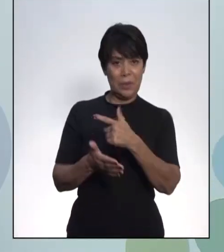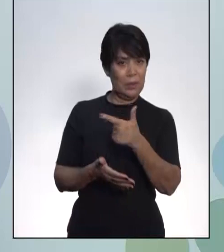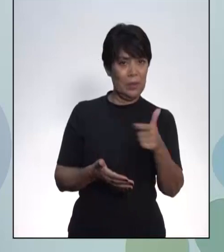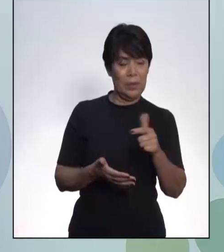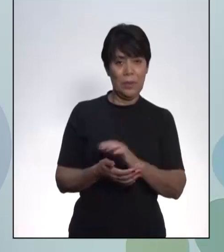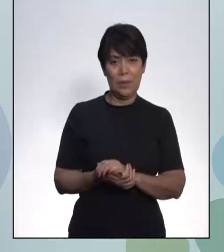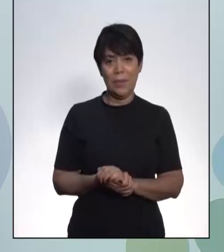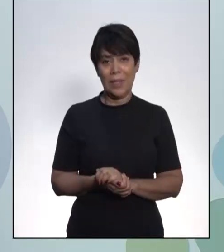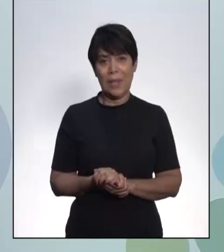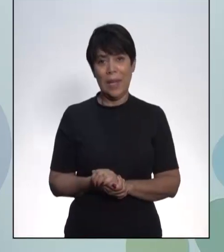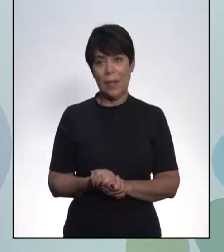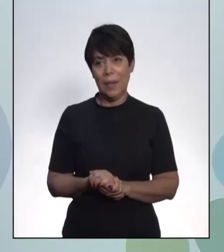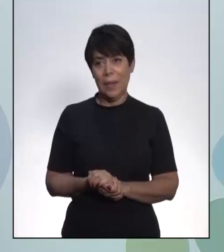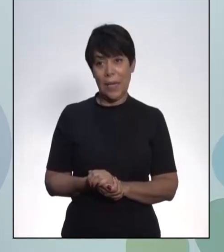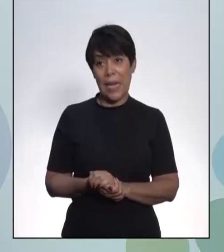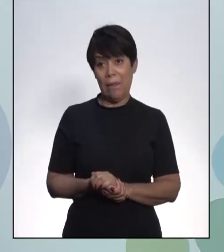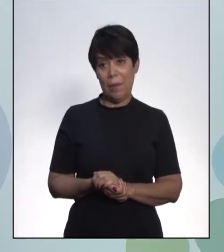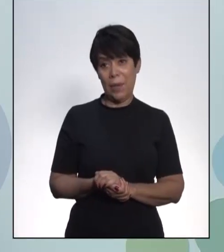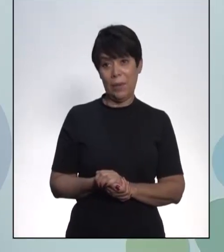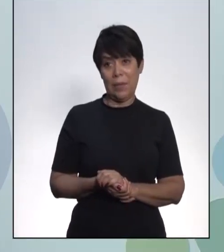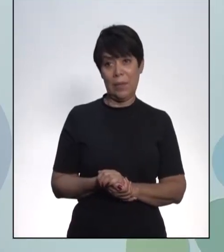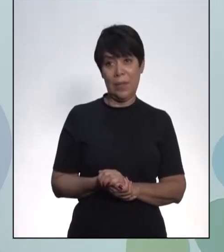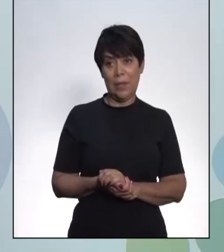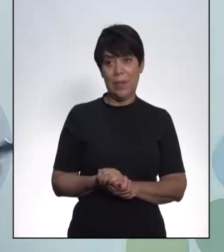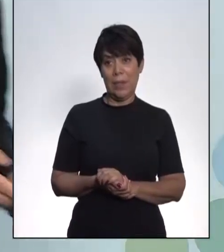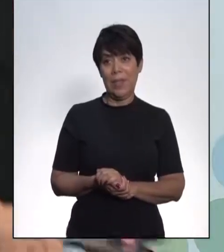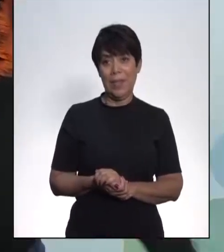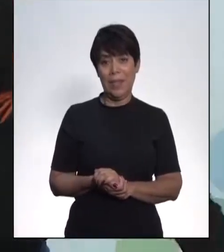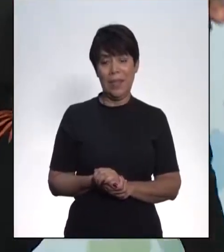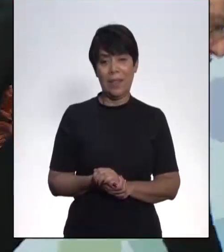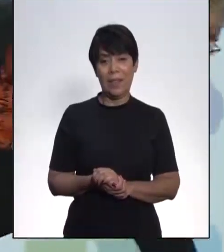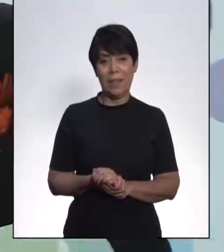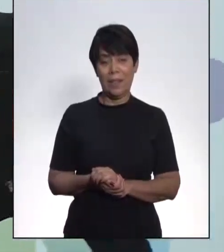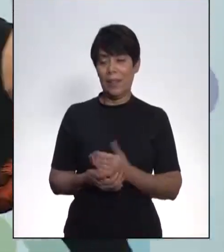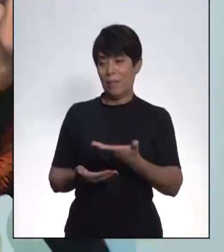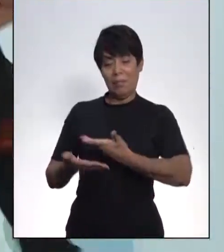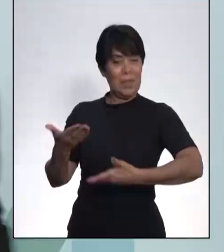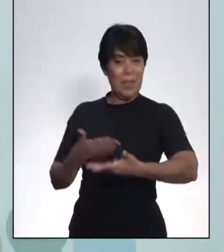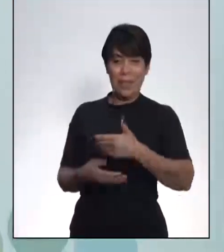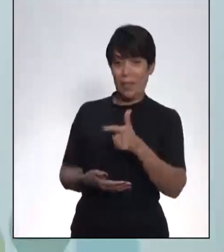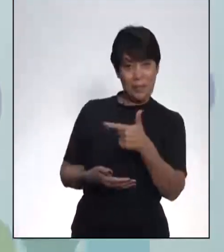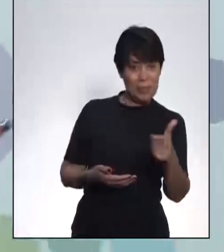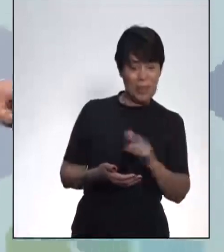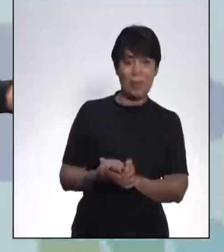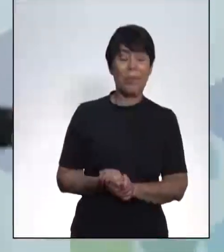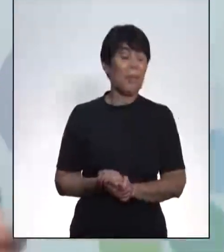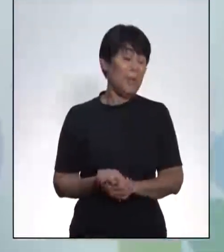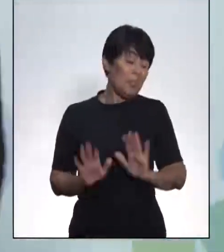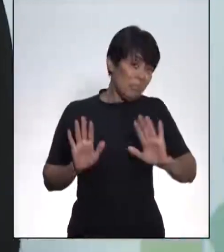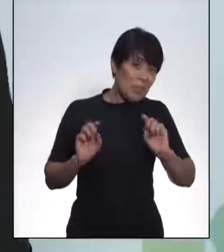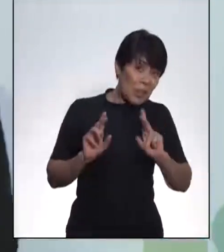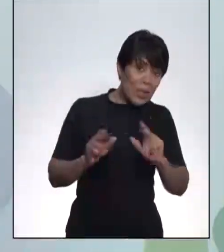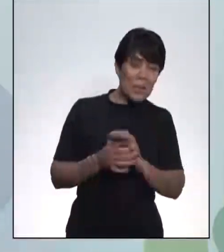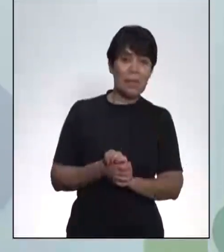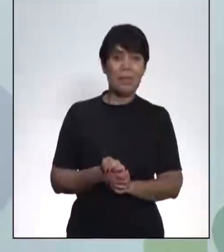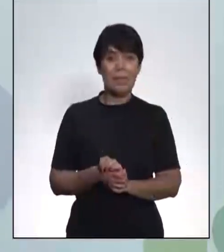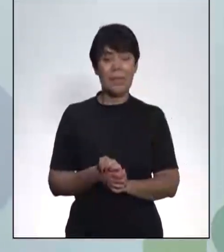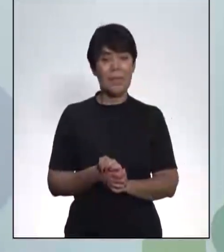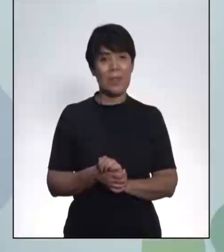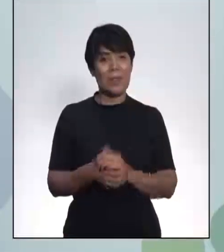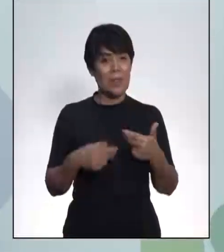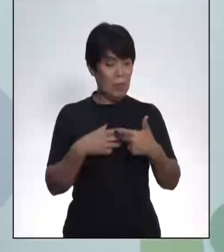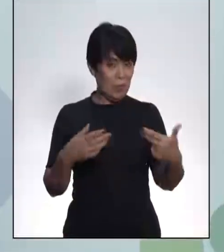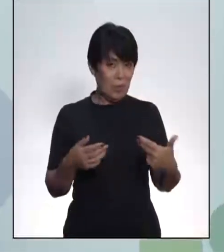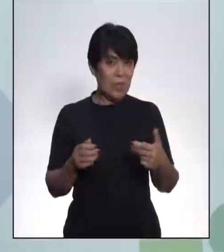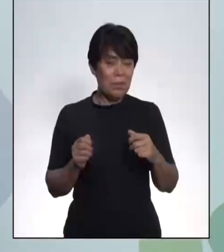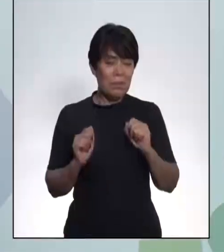Aula sem interação e moderação. Então tá bom. A gente, qualquer coisa, tá certo? Depois, acho que eles